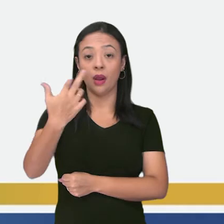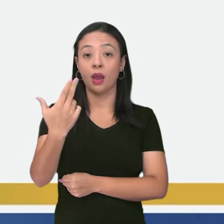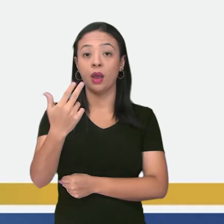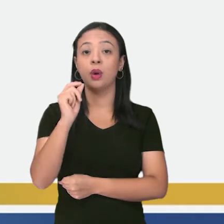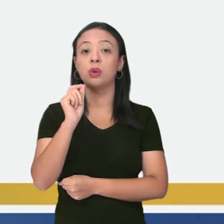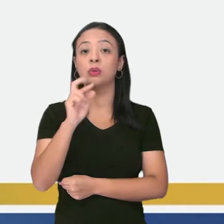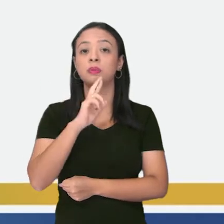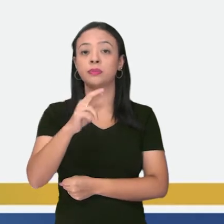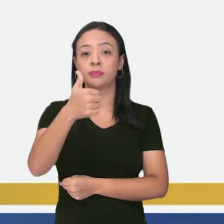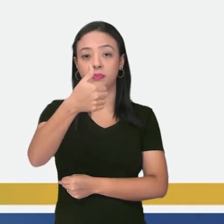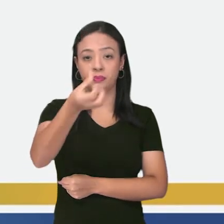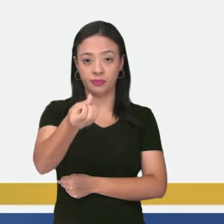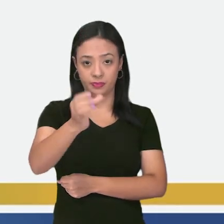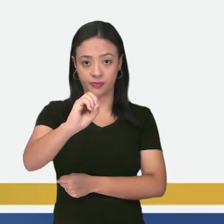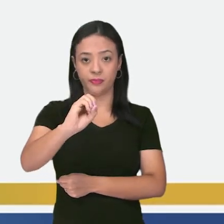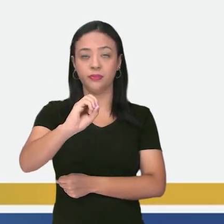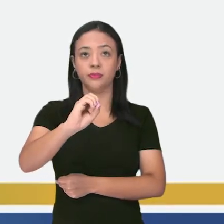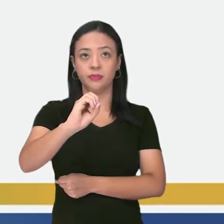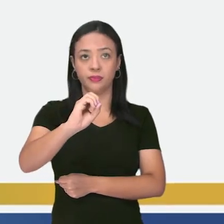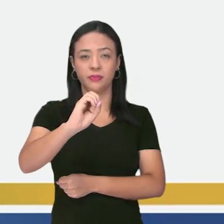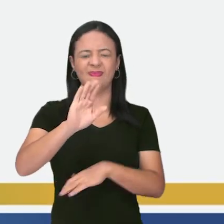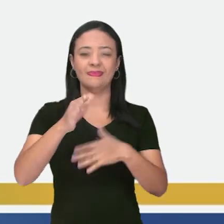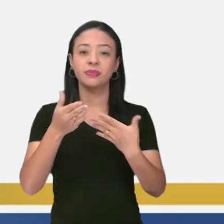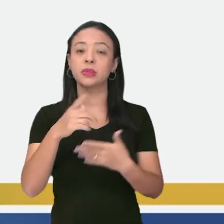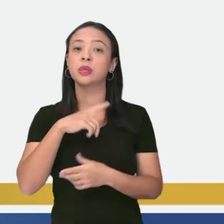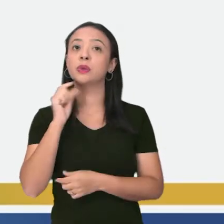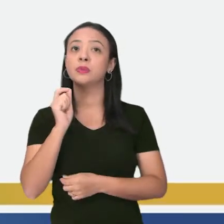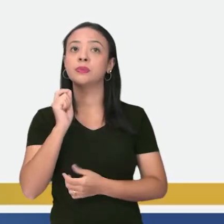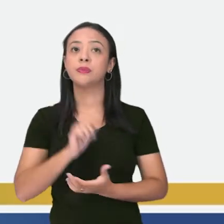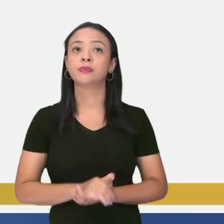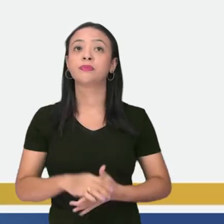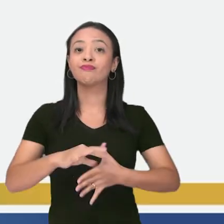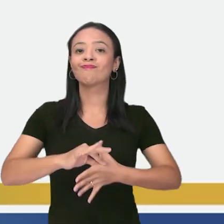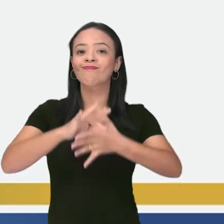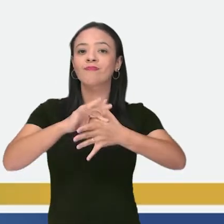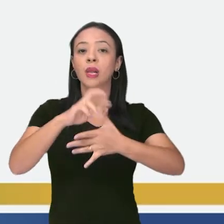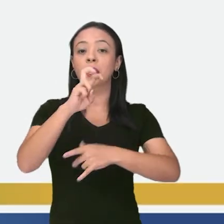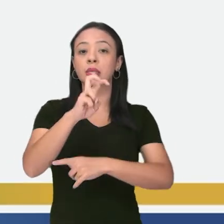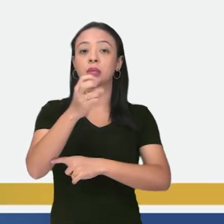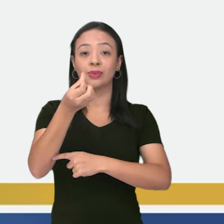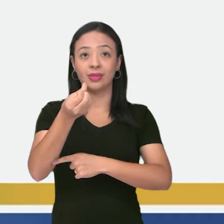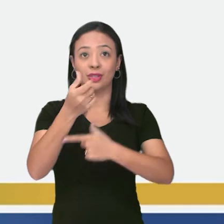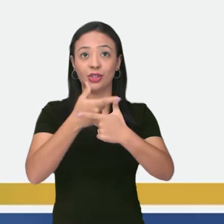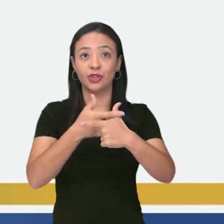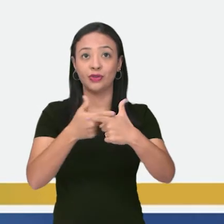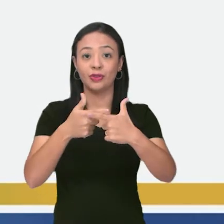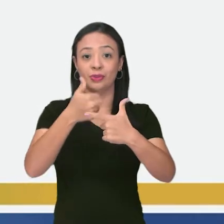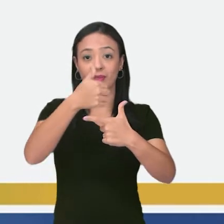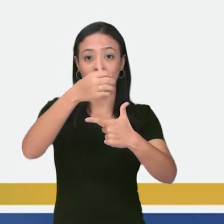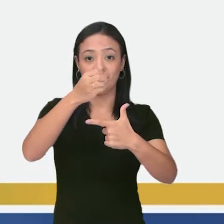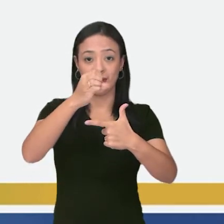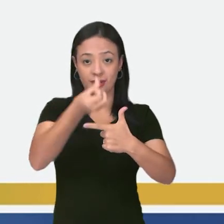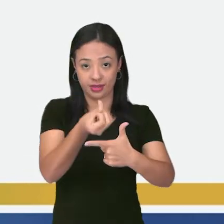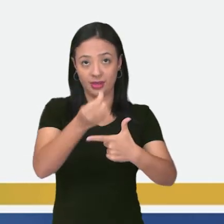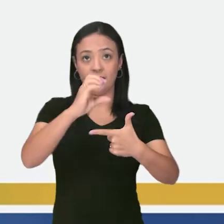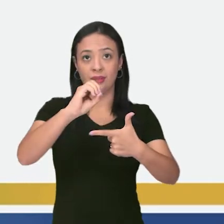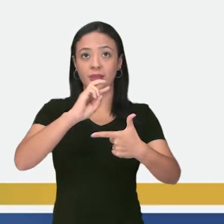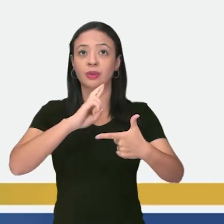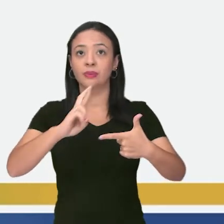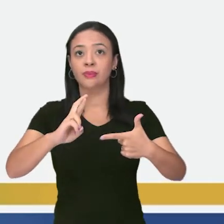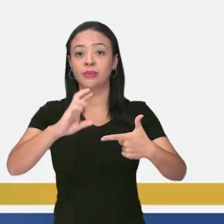a 160. Então, aí nós temos carne, 56 dividido para 160 é igual